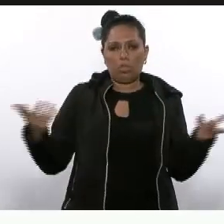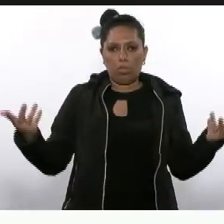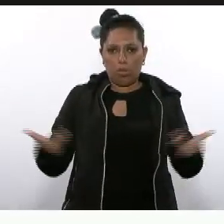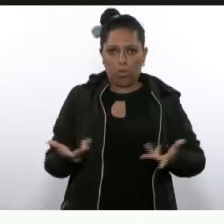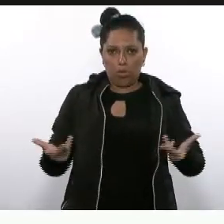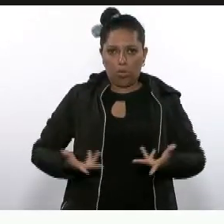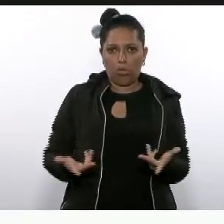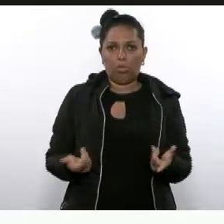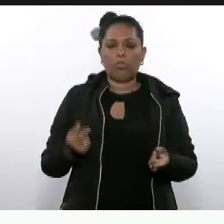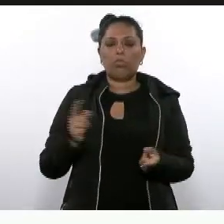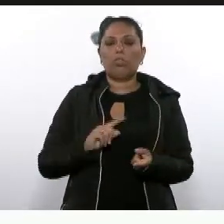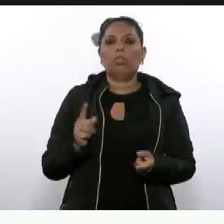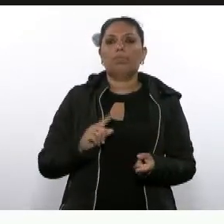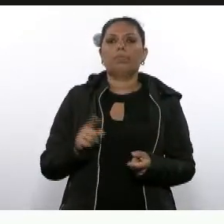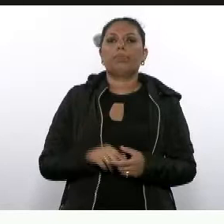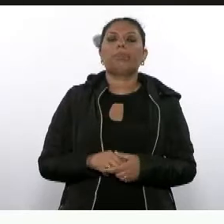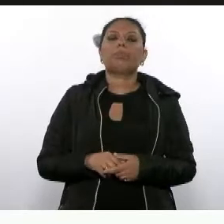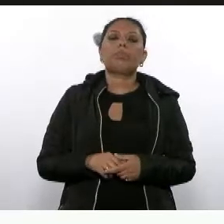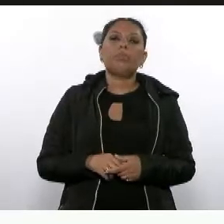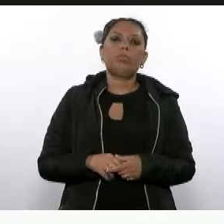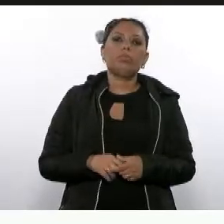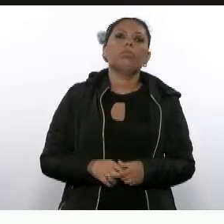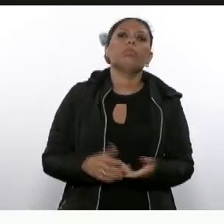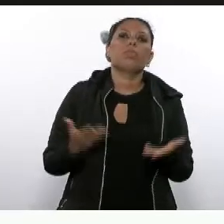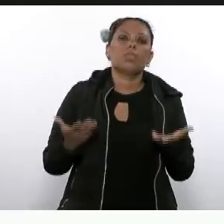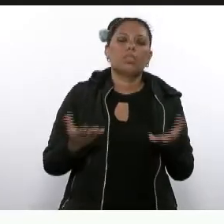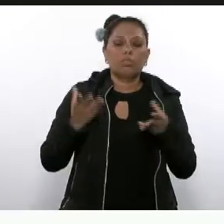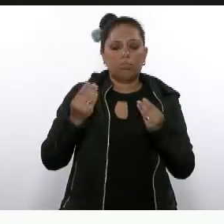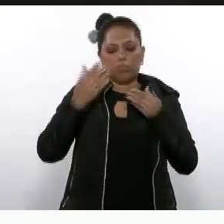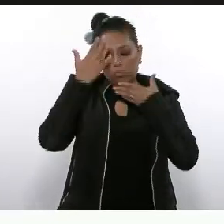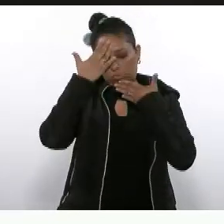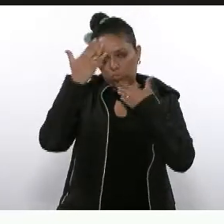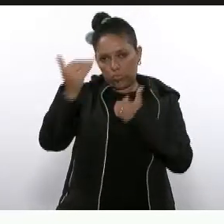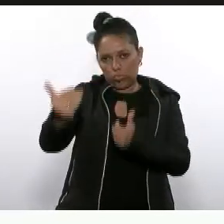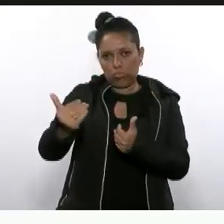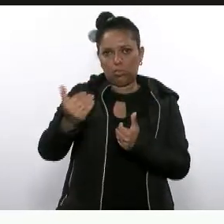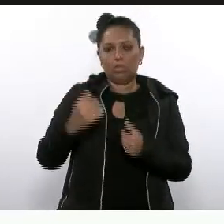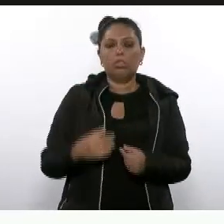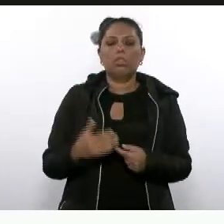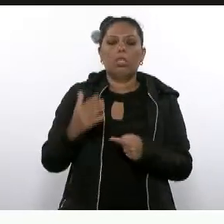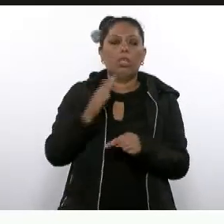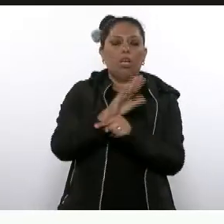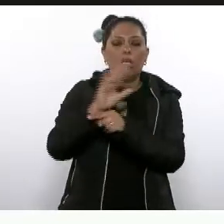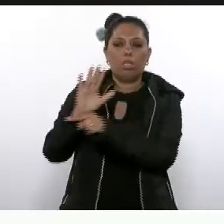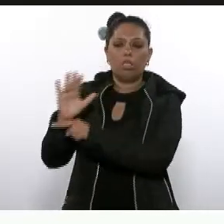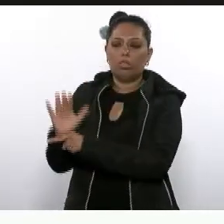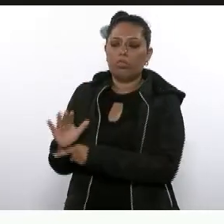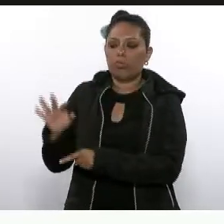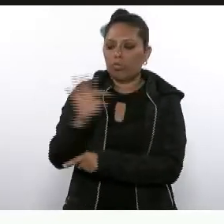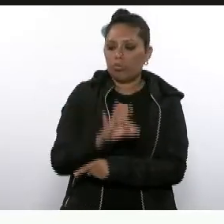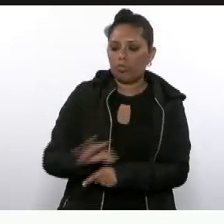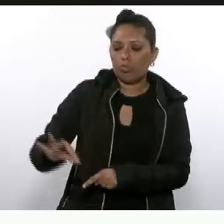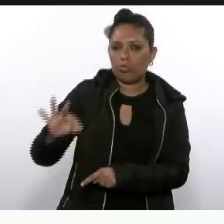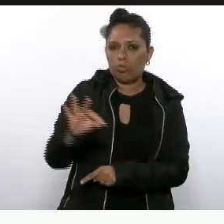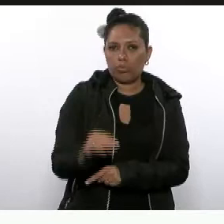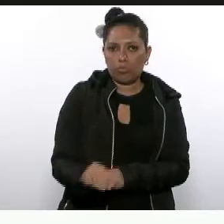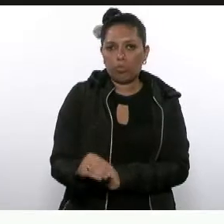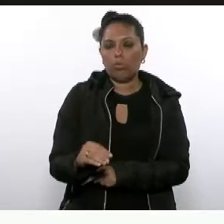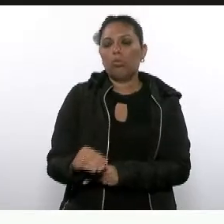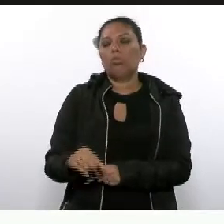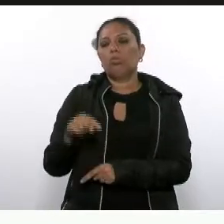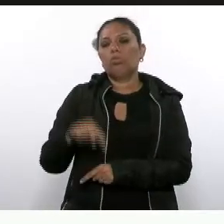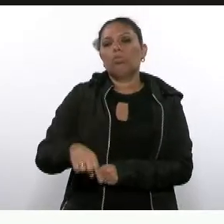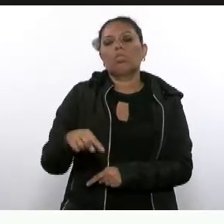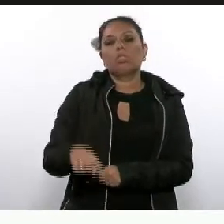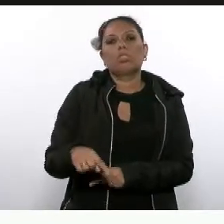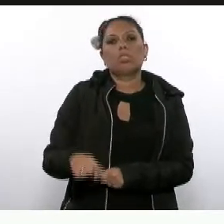nessa reunião final. Quero muito agradecer a contribuição de todas e todos aqui,